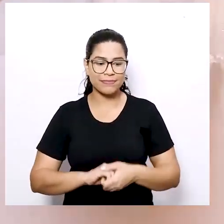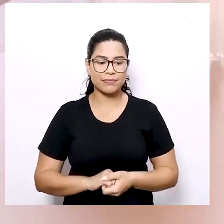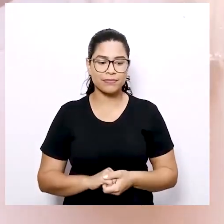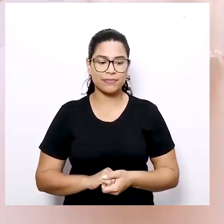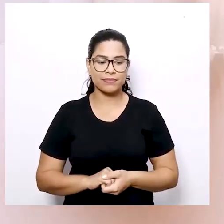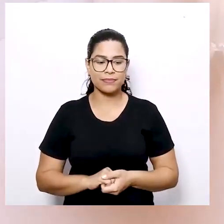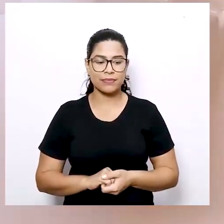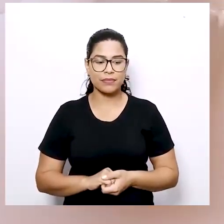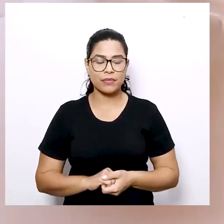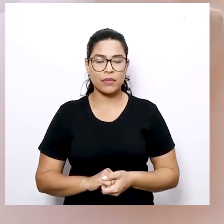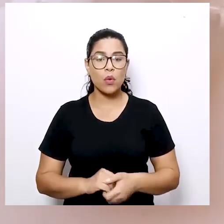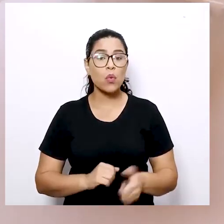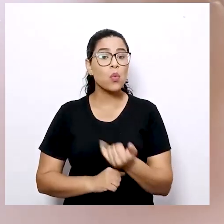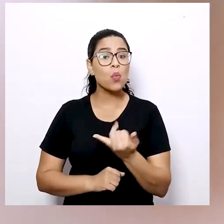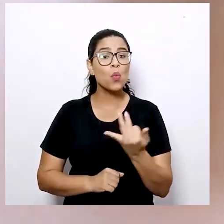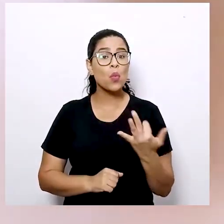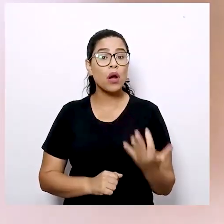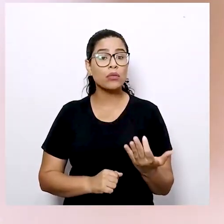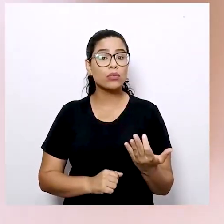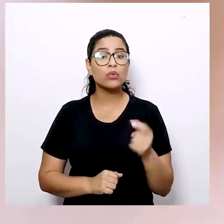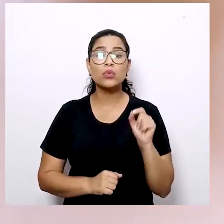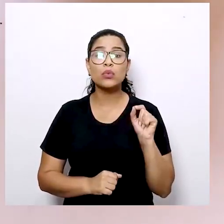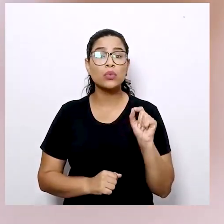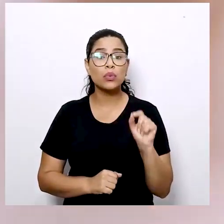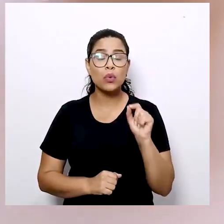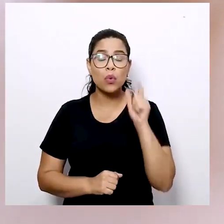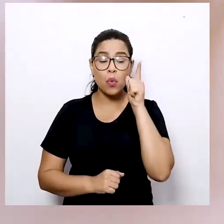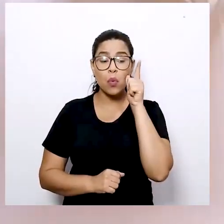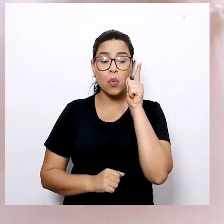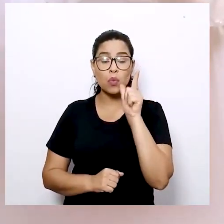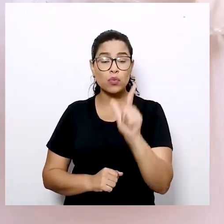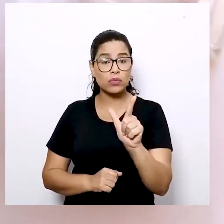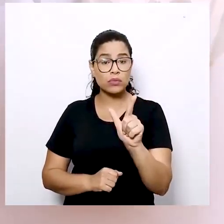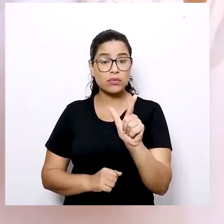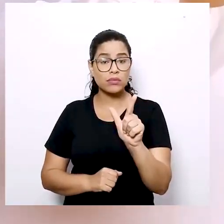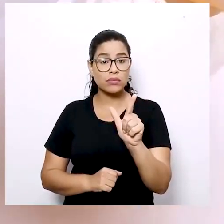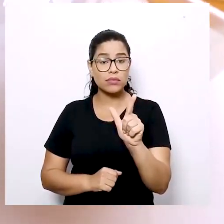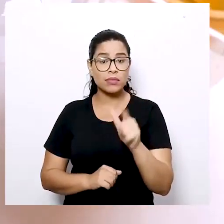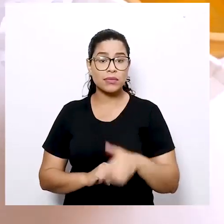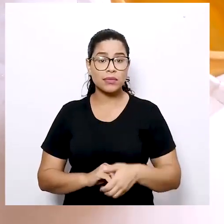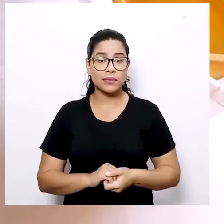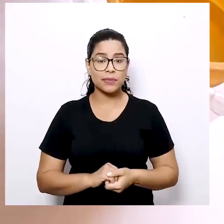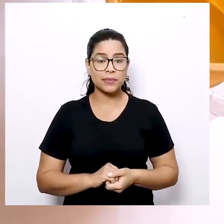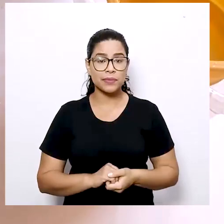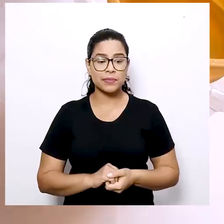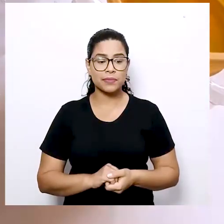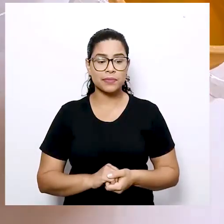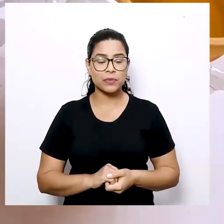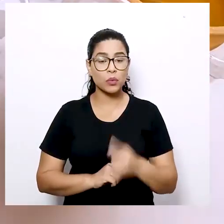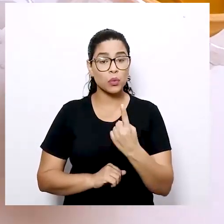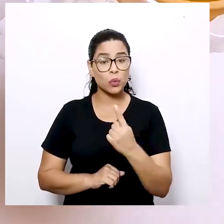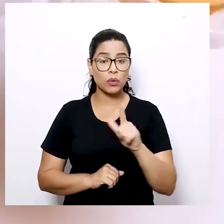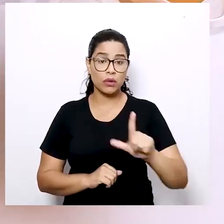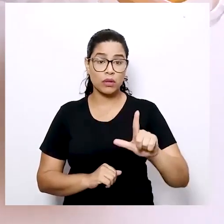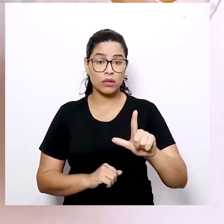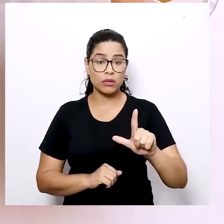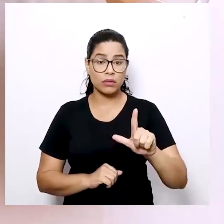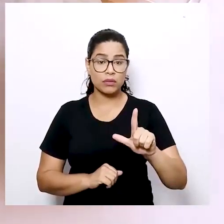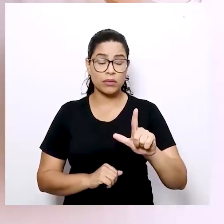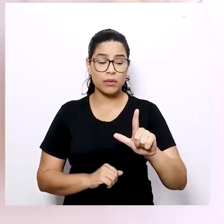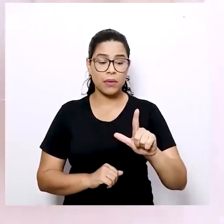vamos mostrar a quantidade, o que nós conseguimos registrar com este 1